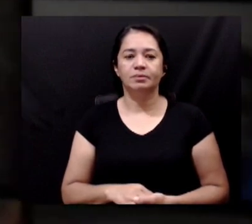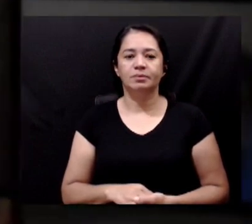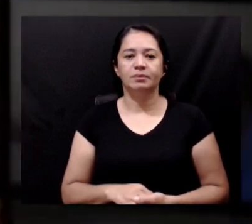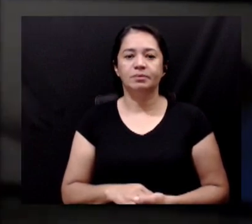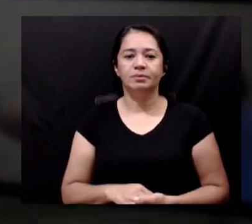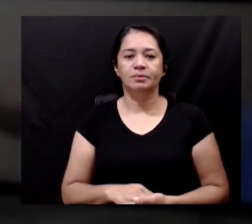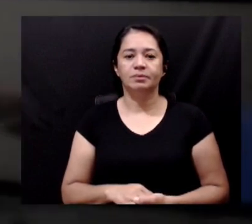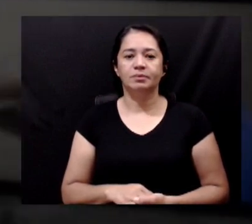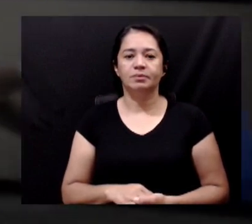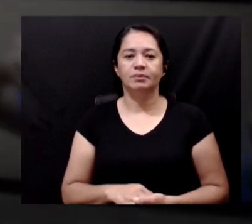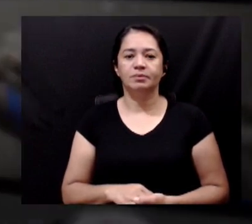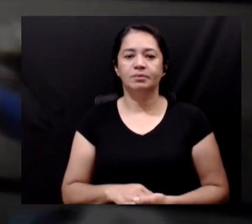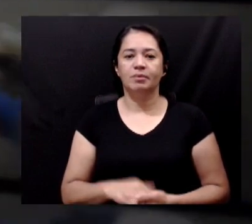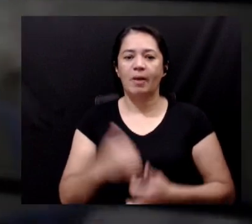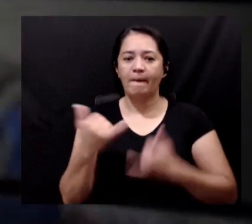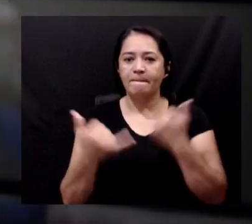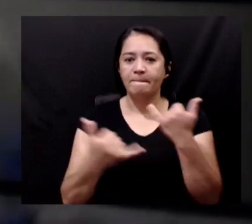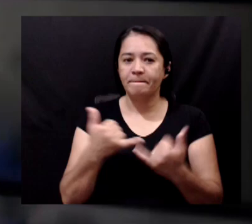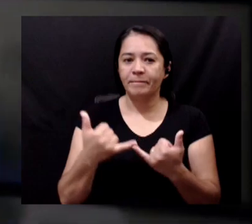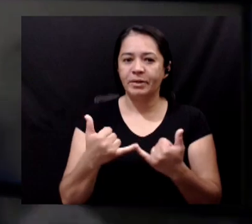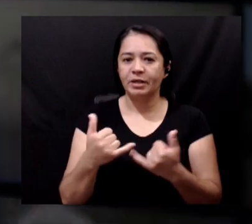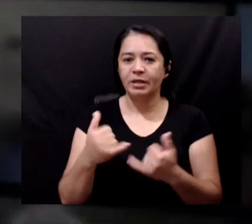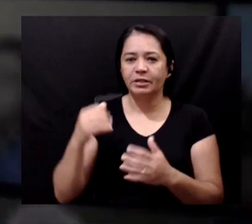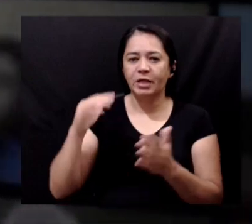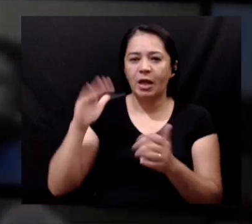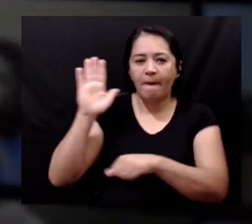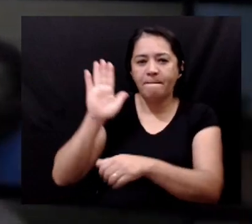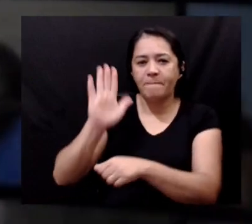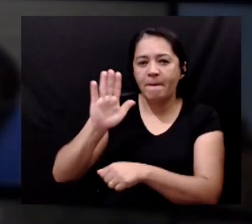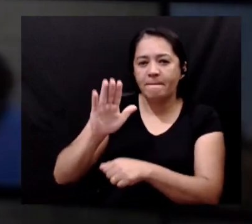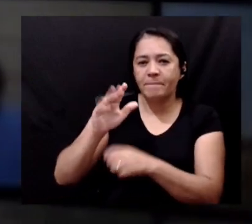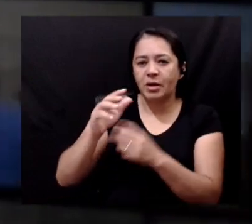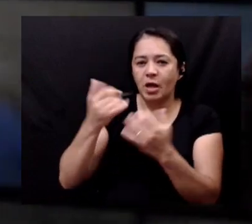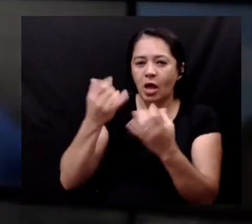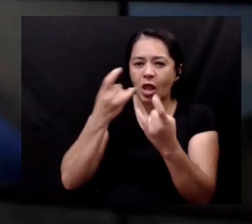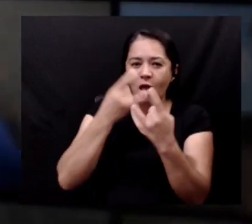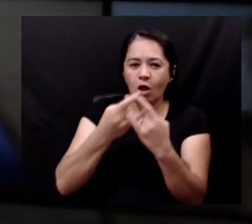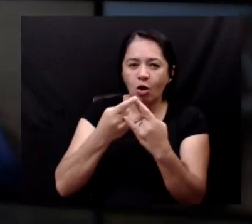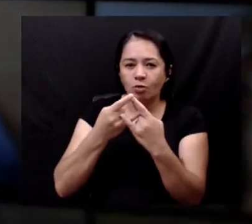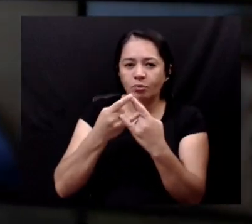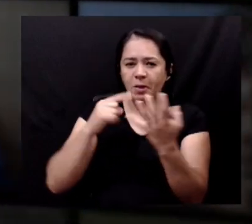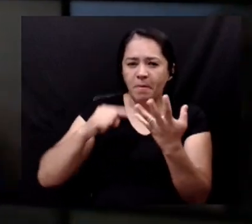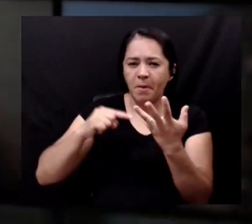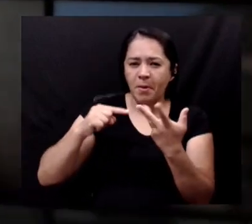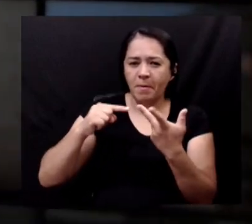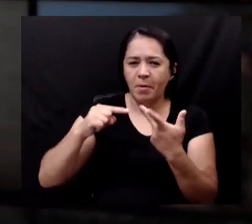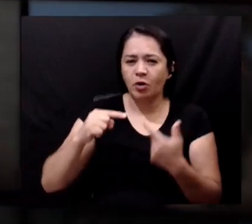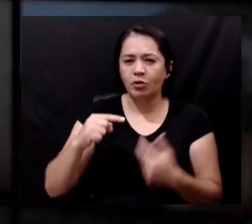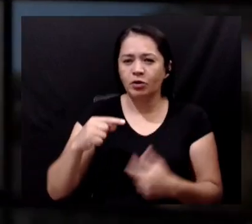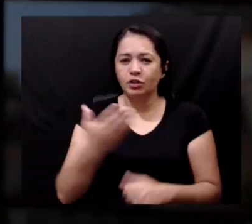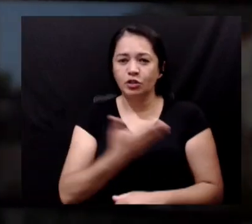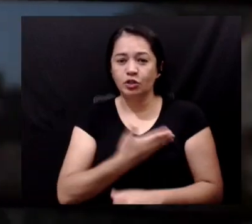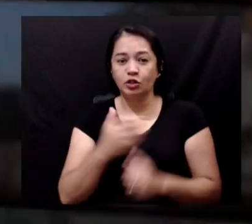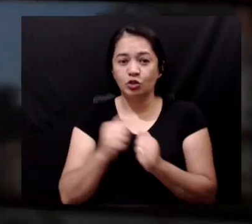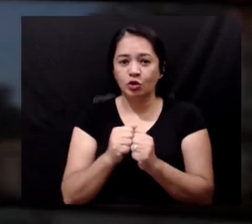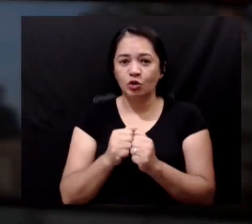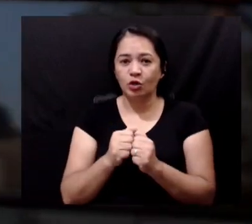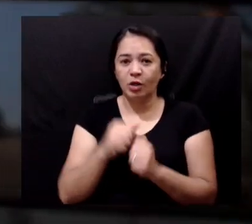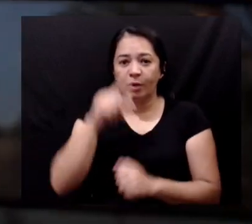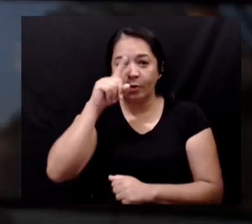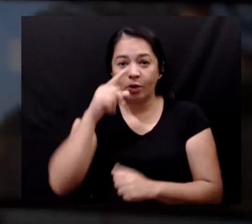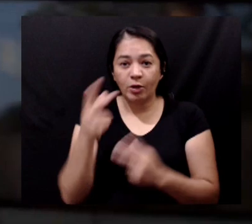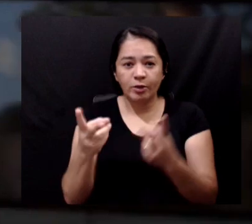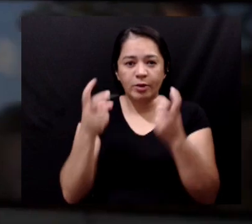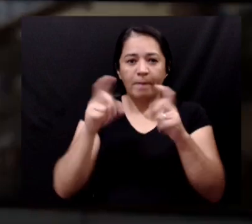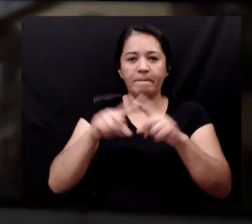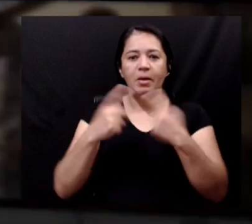São brincadeiras com buzina, camisinha, silver tape, coisas que entre amigos a gente nem sempre percebe o risco, mas tem que ficar bem ligado para